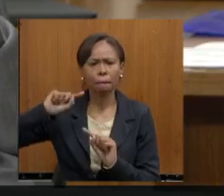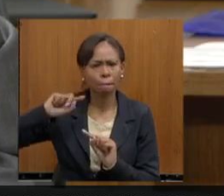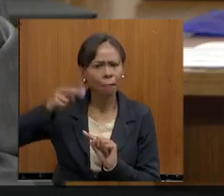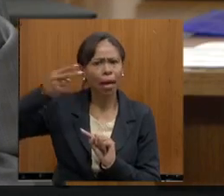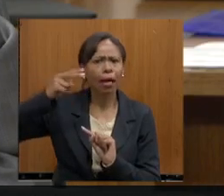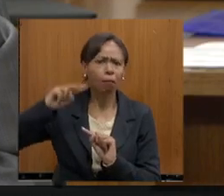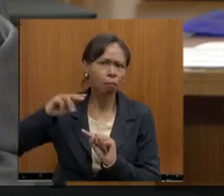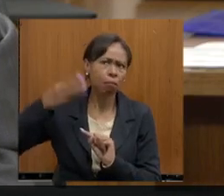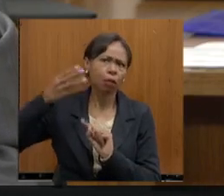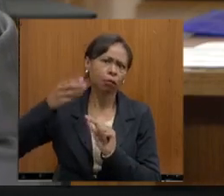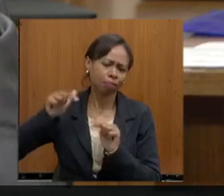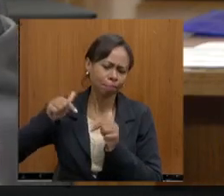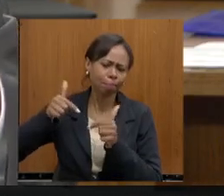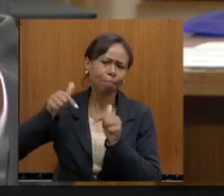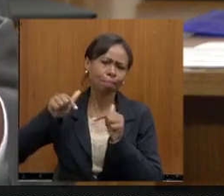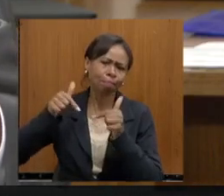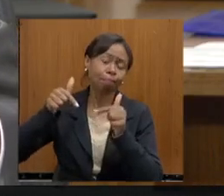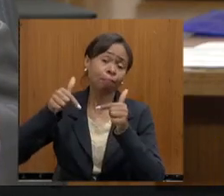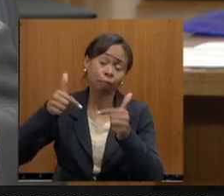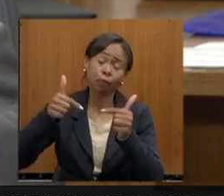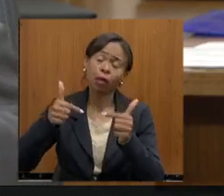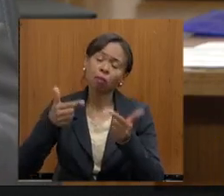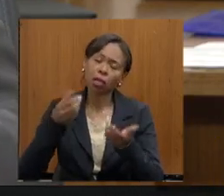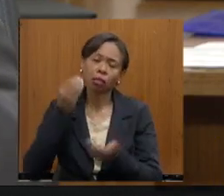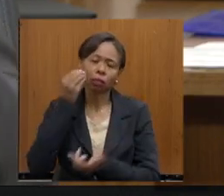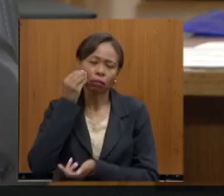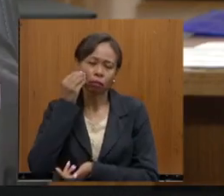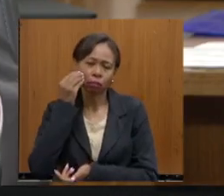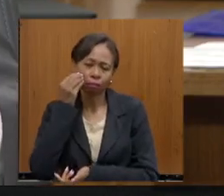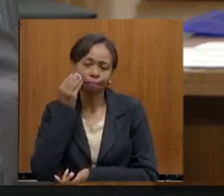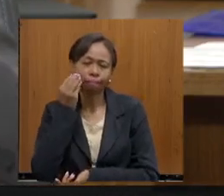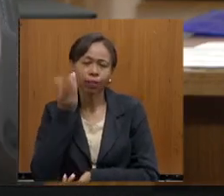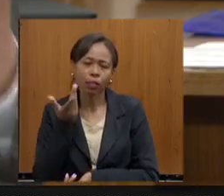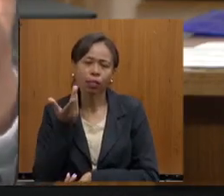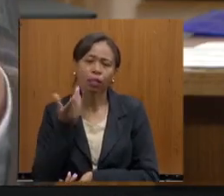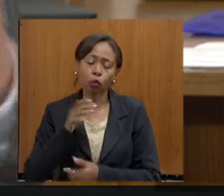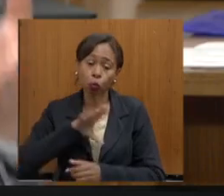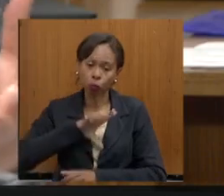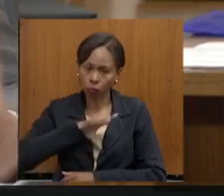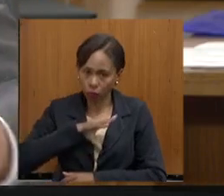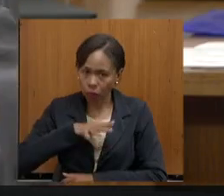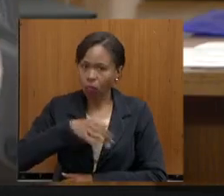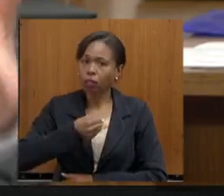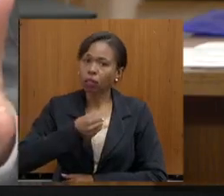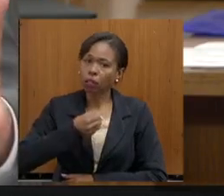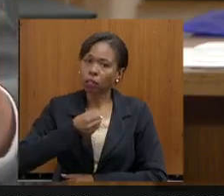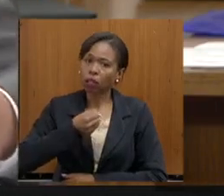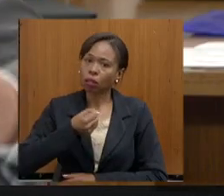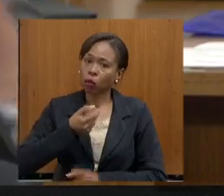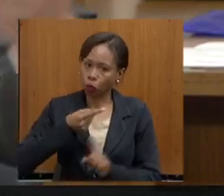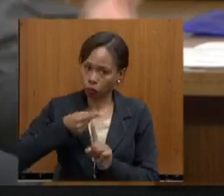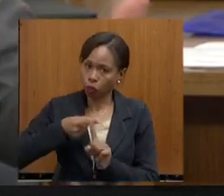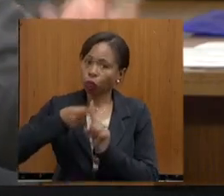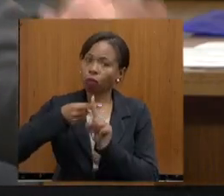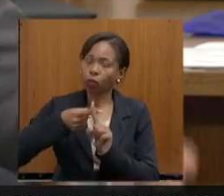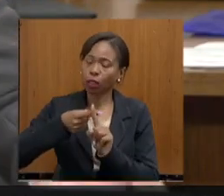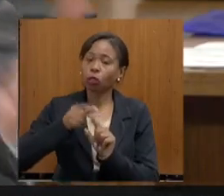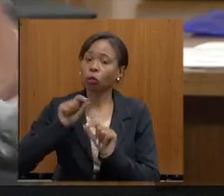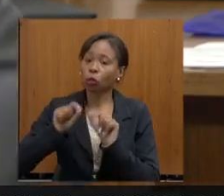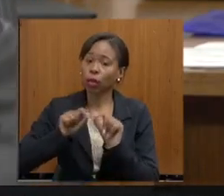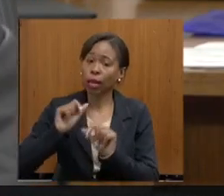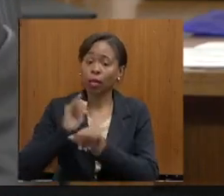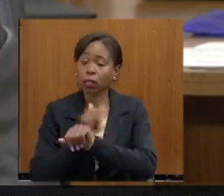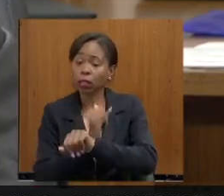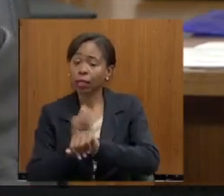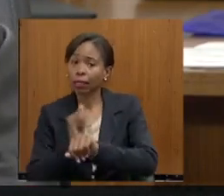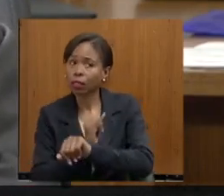a gente tem buscado a fazer um bastante dizer ousadia no sentido Positivo né de buscar as medidas